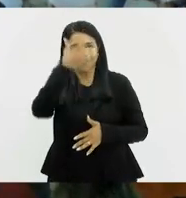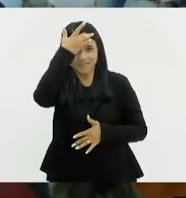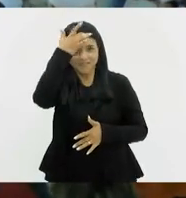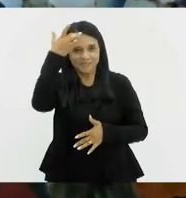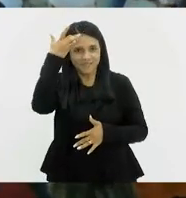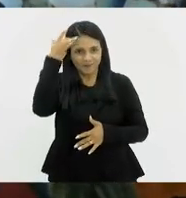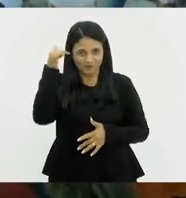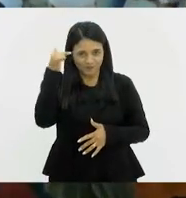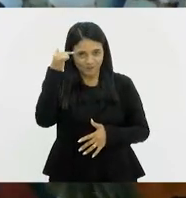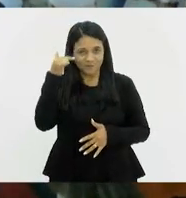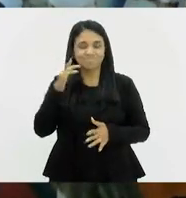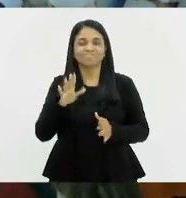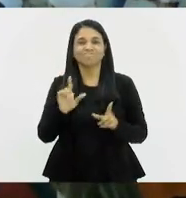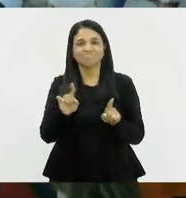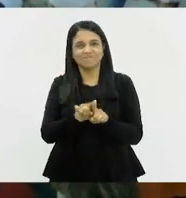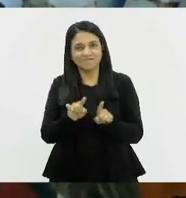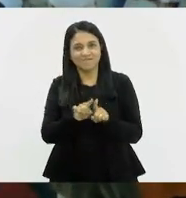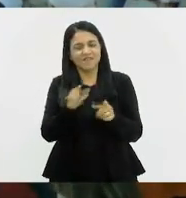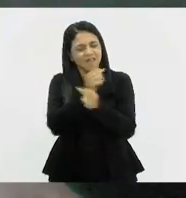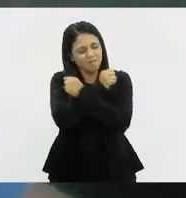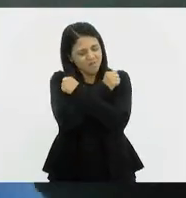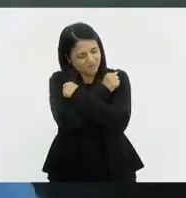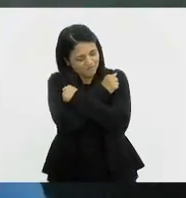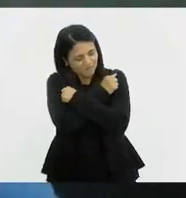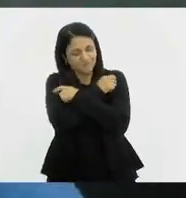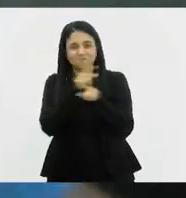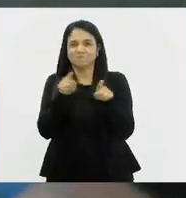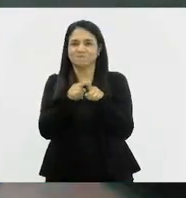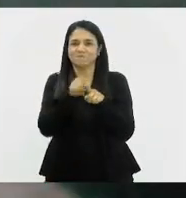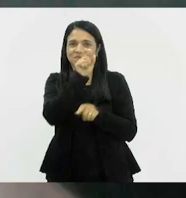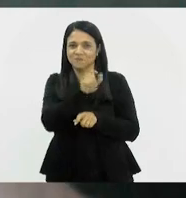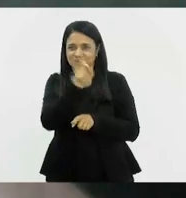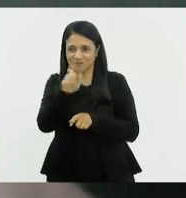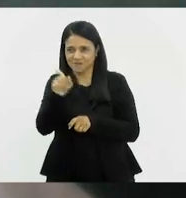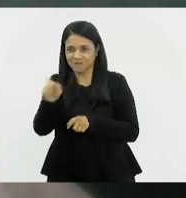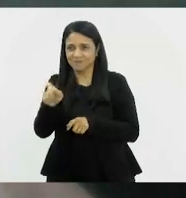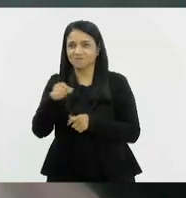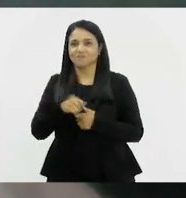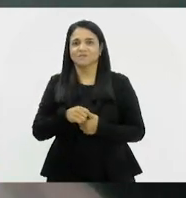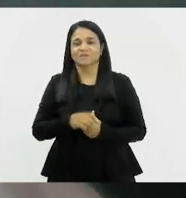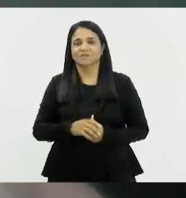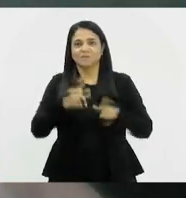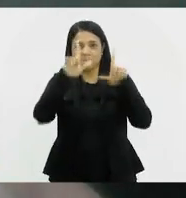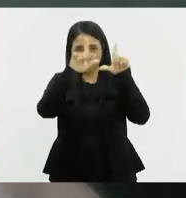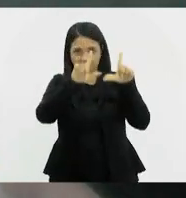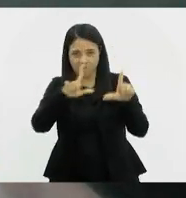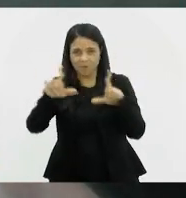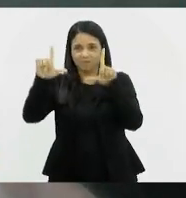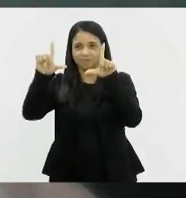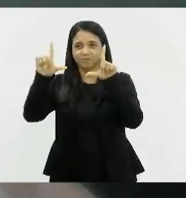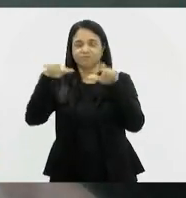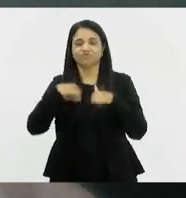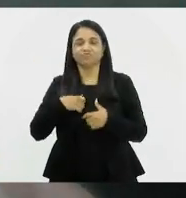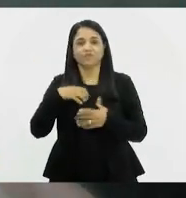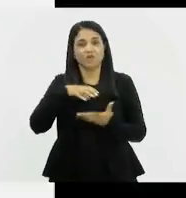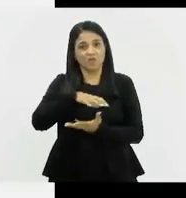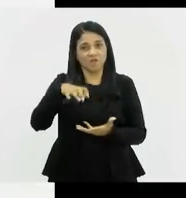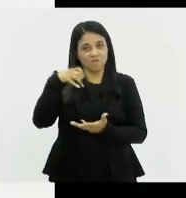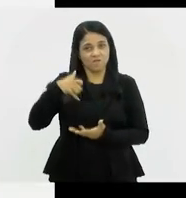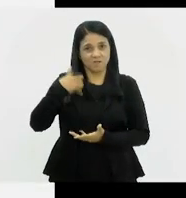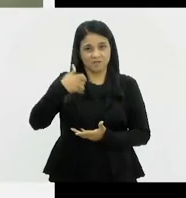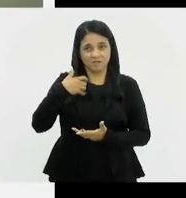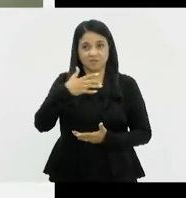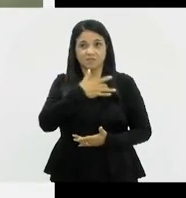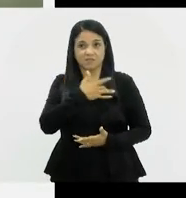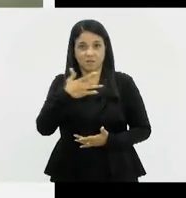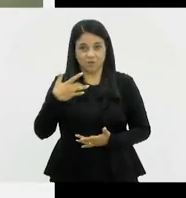e abraçar as pessoas. Então, próximo, por favor. O envelhecimento saudável. Vamos ver